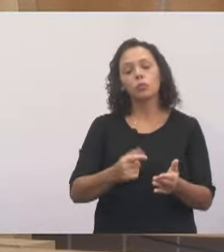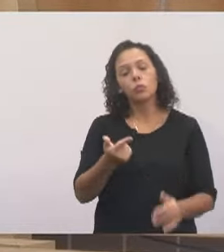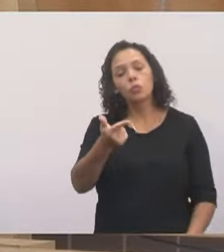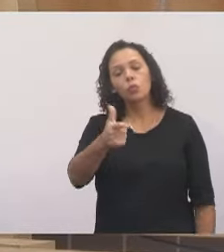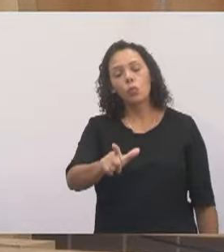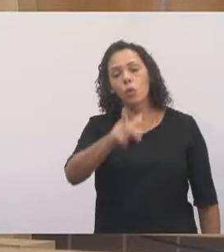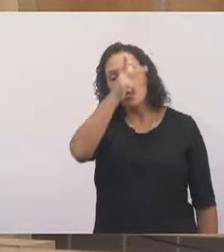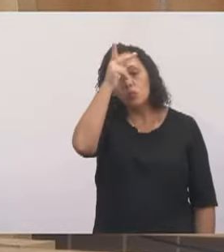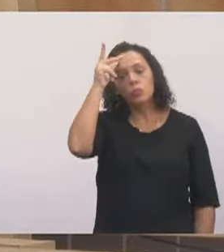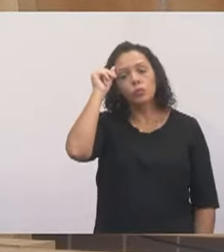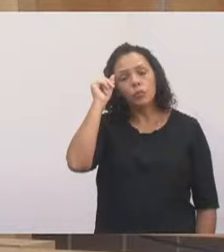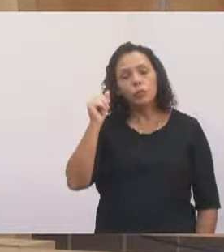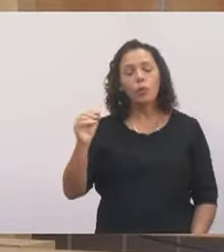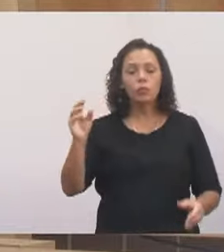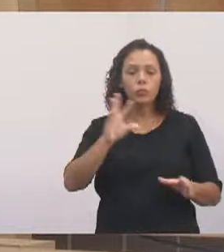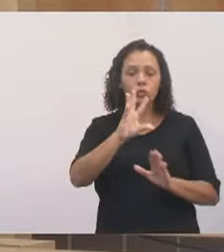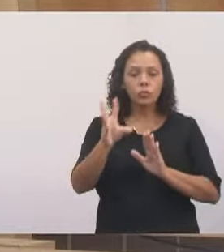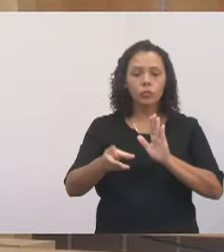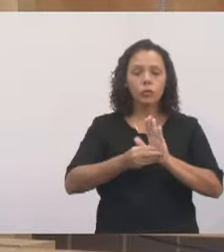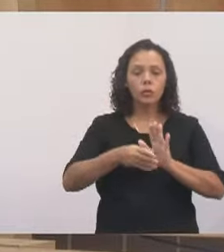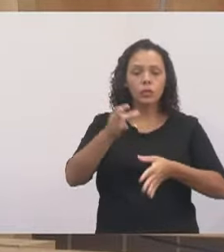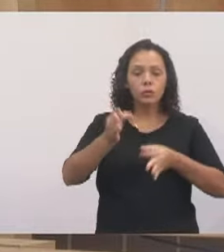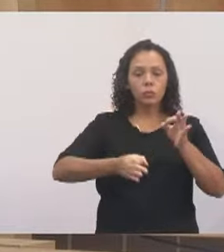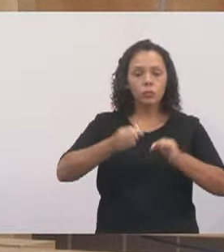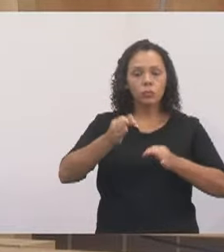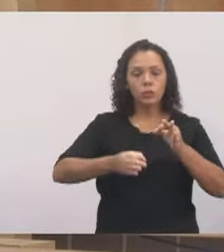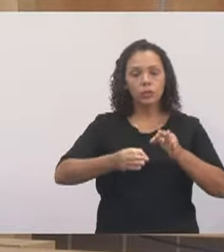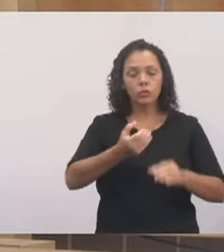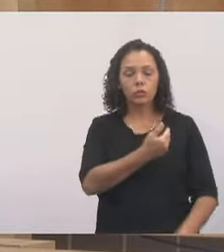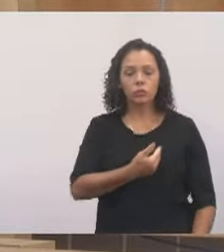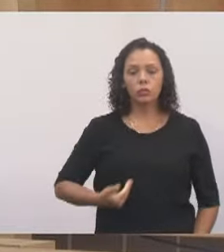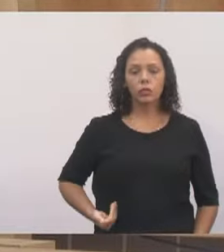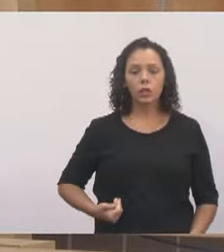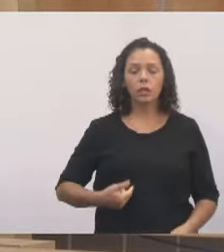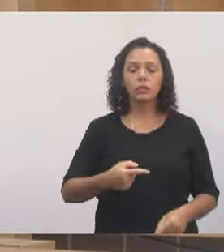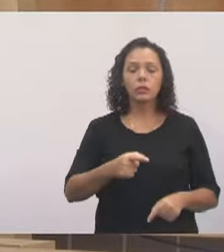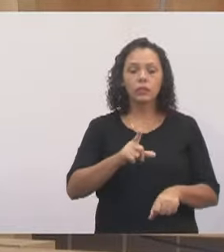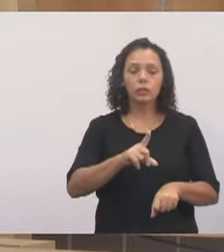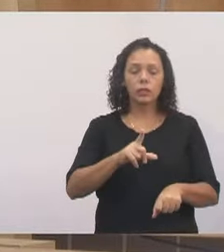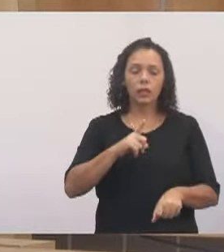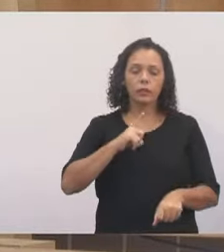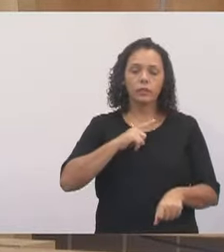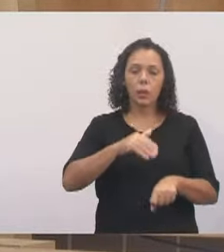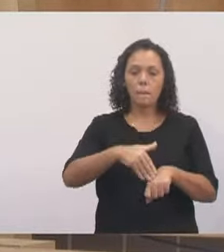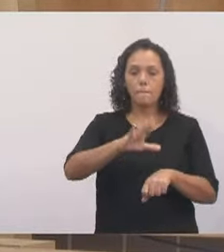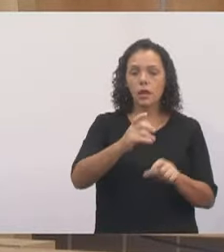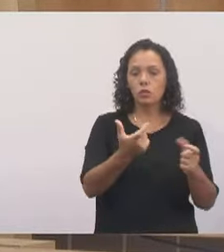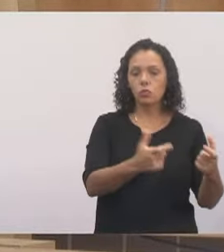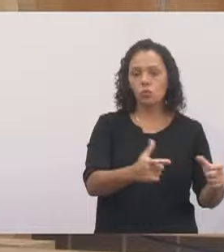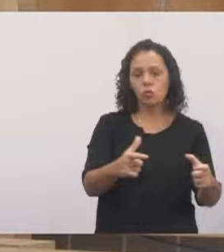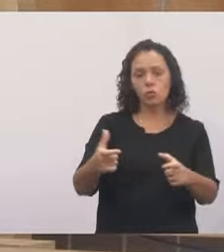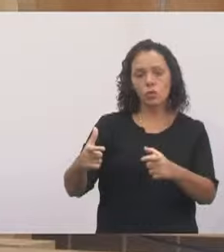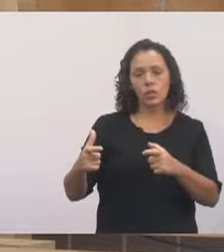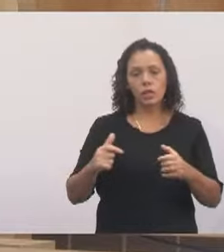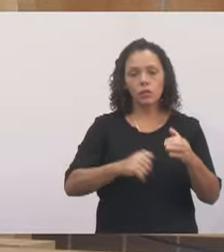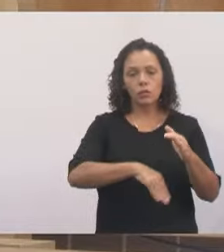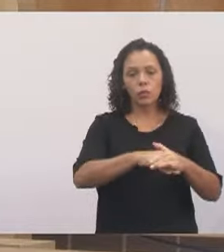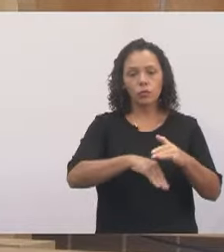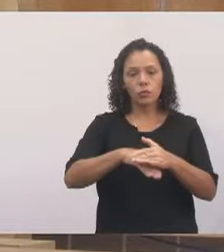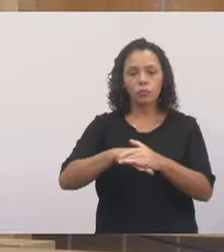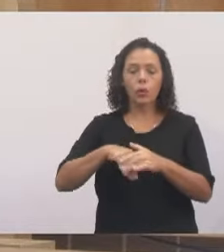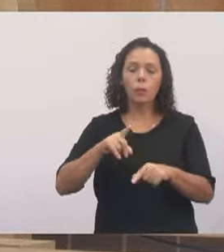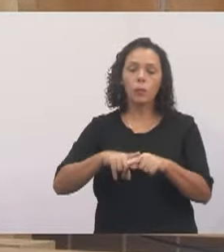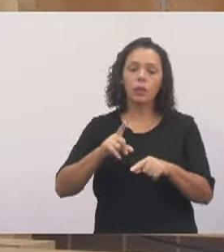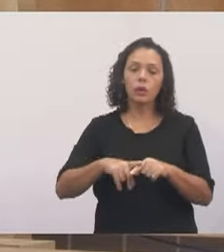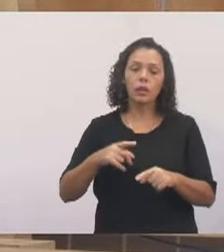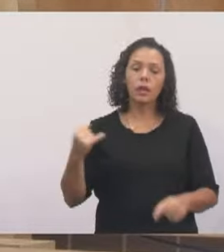no plano de governo dele, de aumentar o número de campo aqui na nossa cidade. A gente sabe da importância que é. E eu sempre falo, para tirar essa garotada